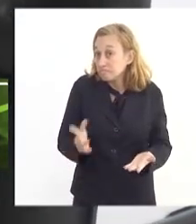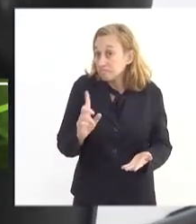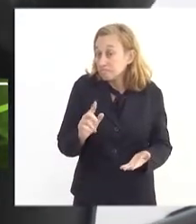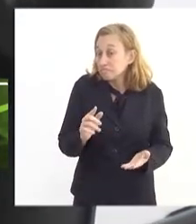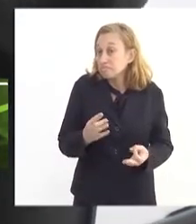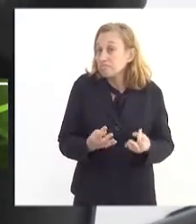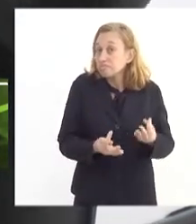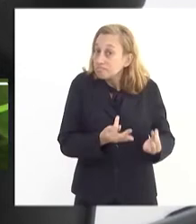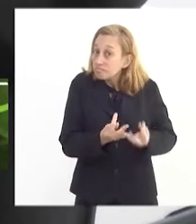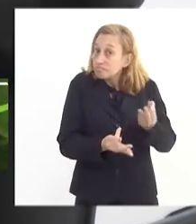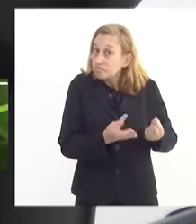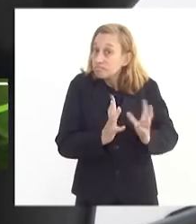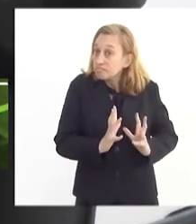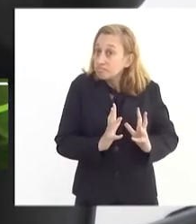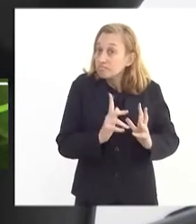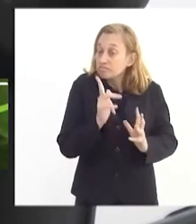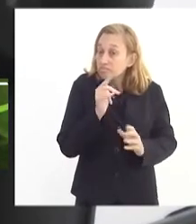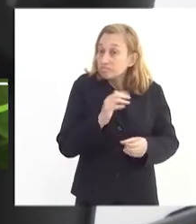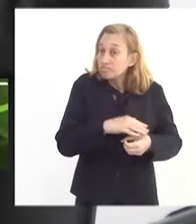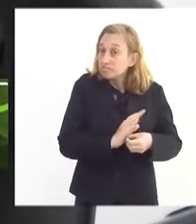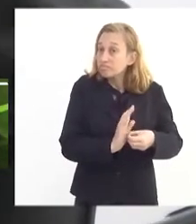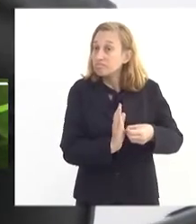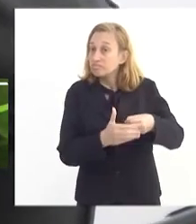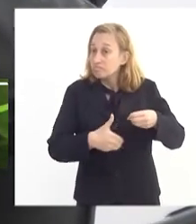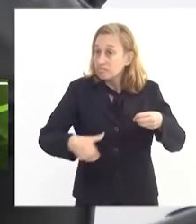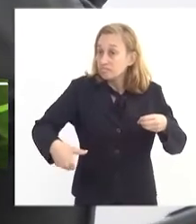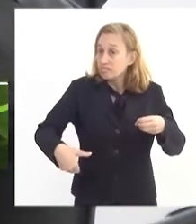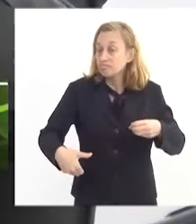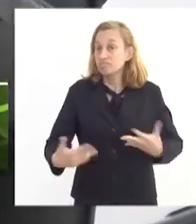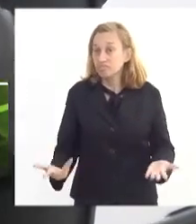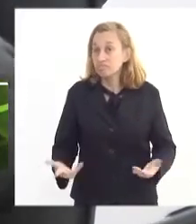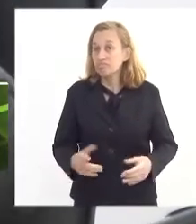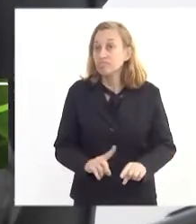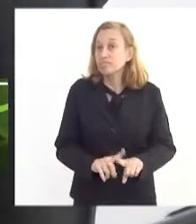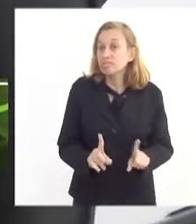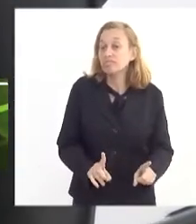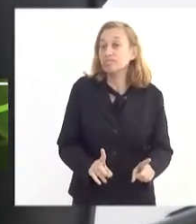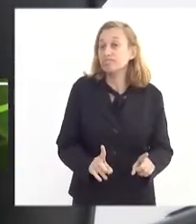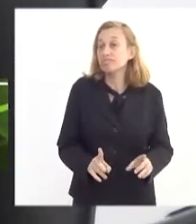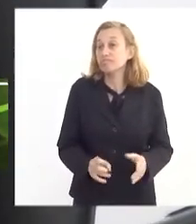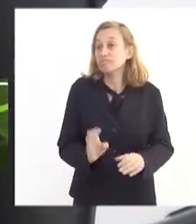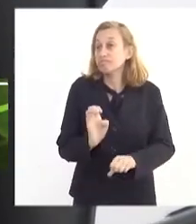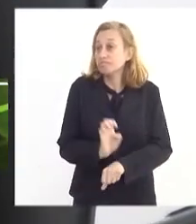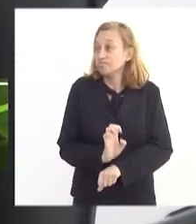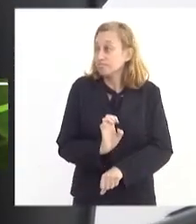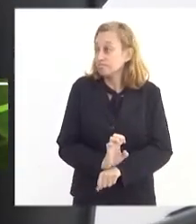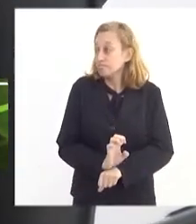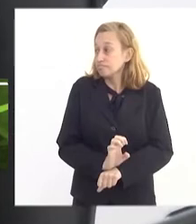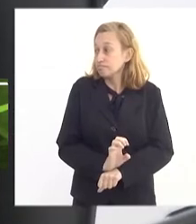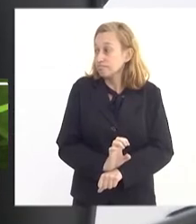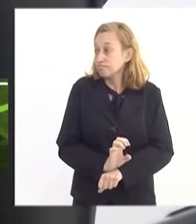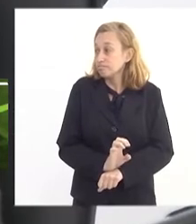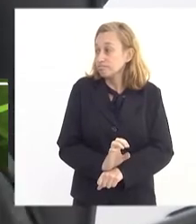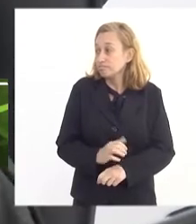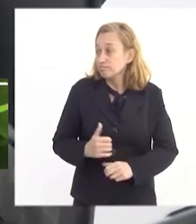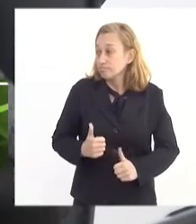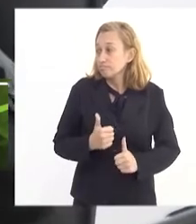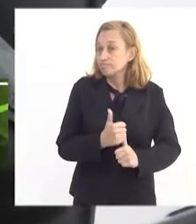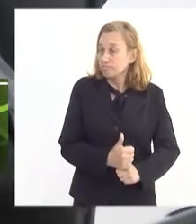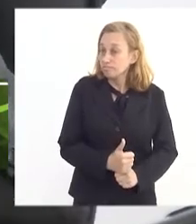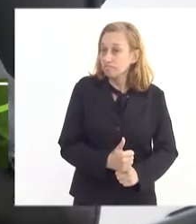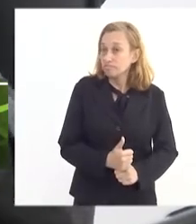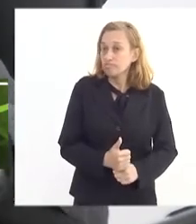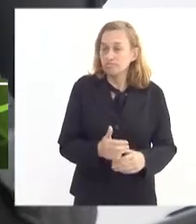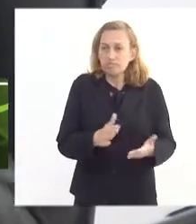de alguma forma é tratamento de esgoto, né? Mas o Estado está assumindo,